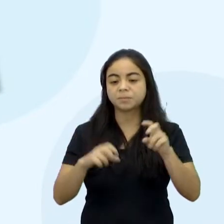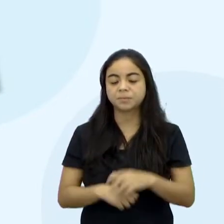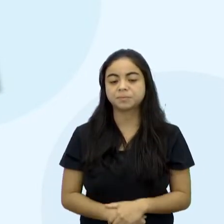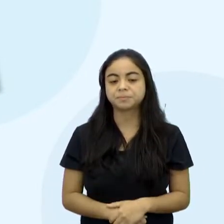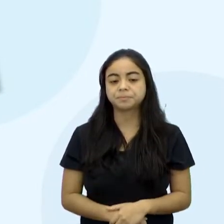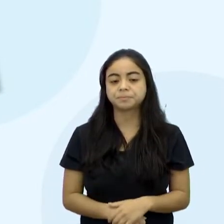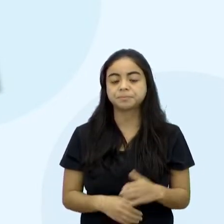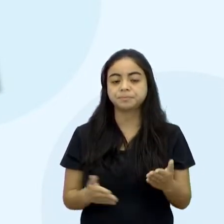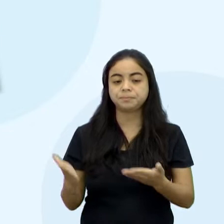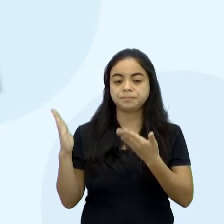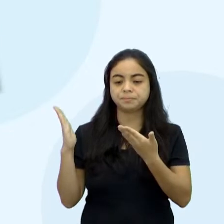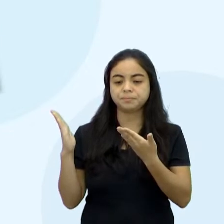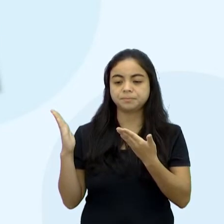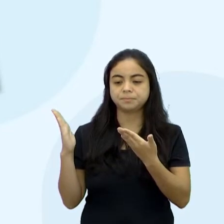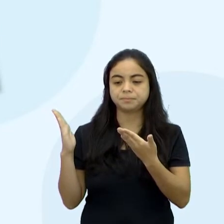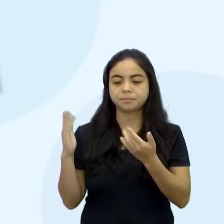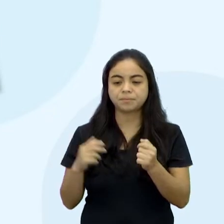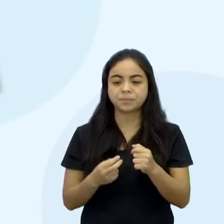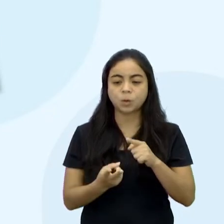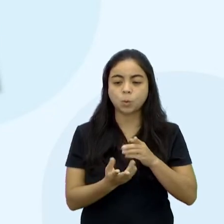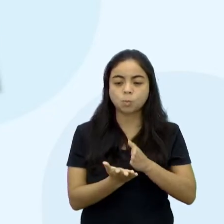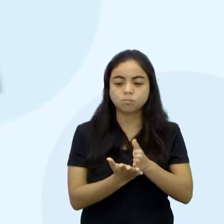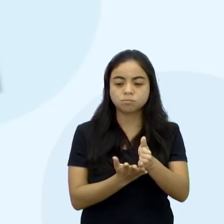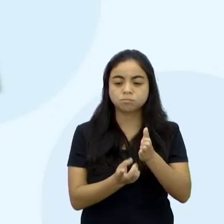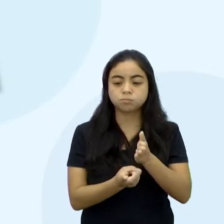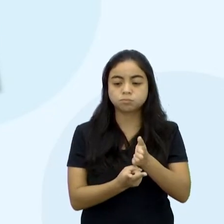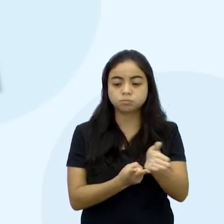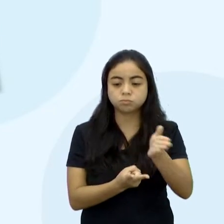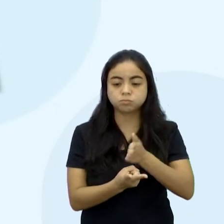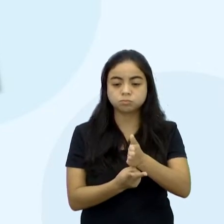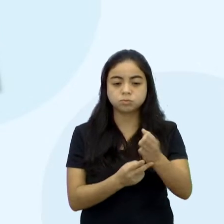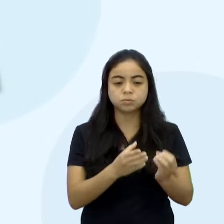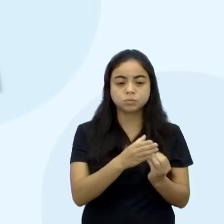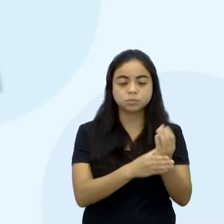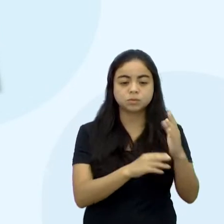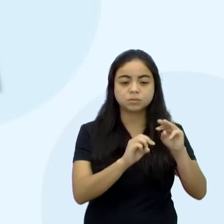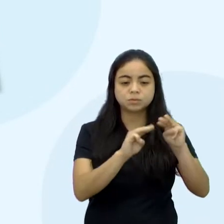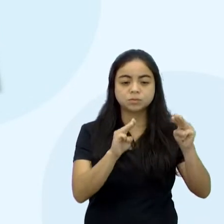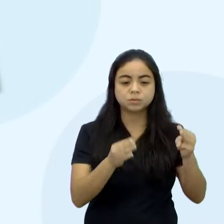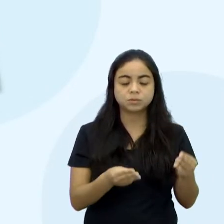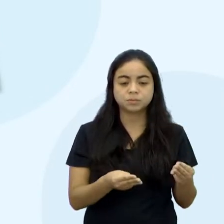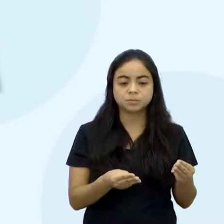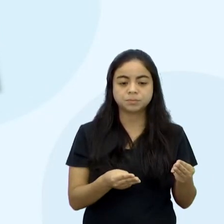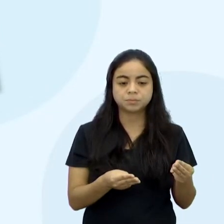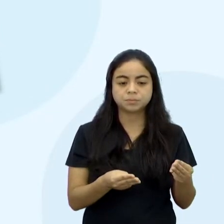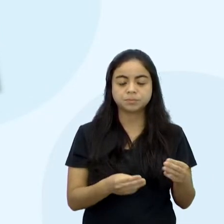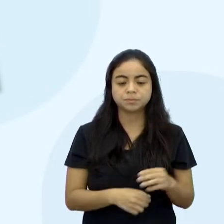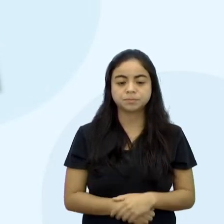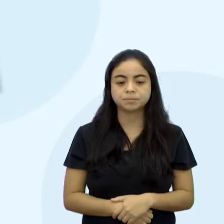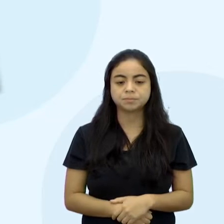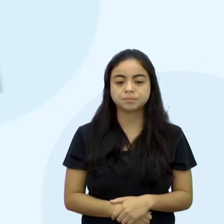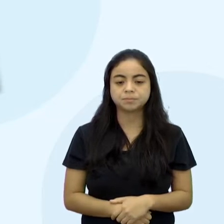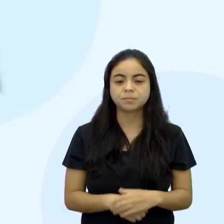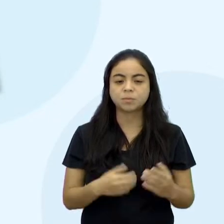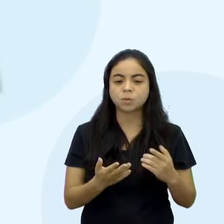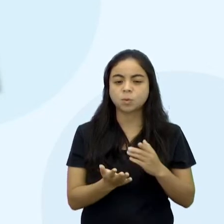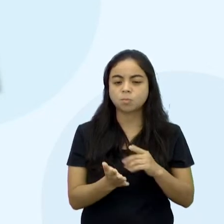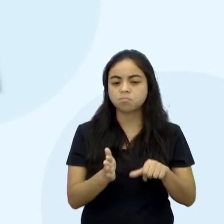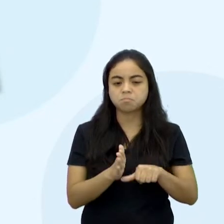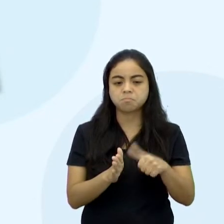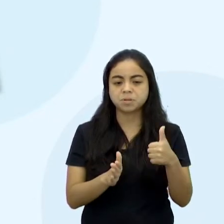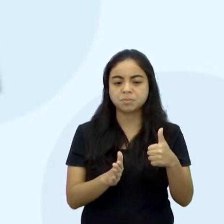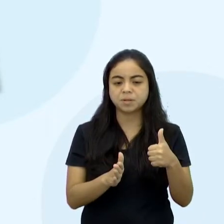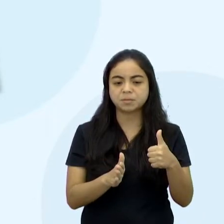Então, há 2 gestos envolvidos simultaneamente na fundação de um museu dos memes. O primeiro e mais